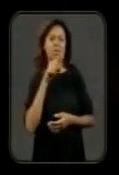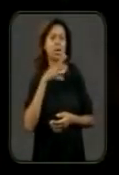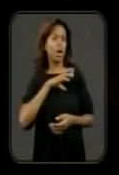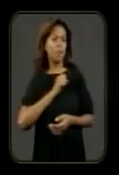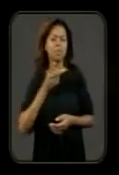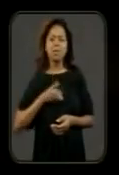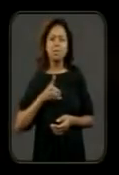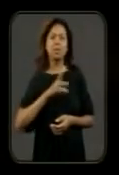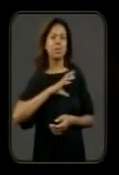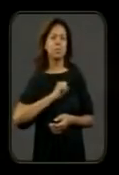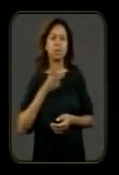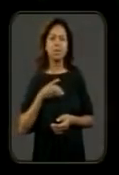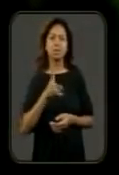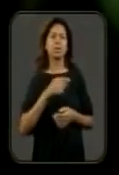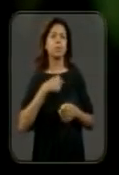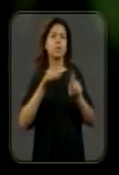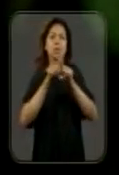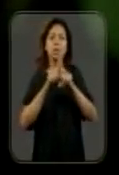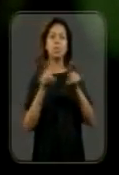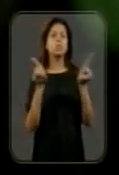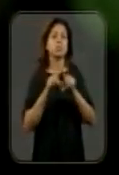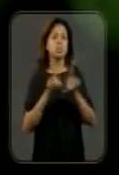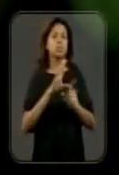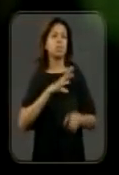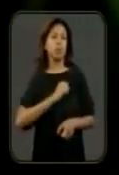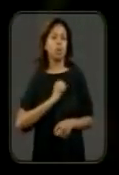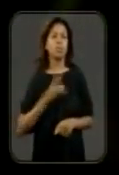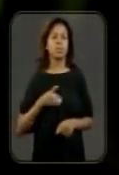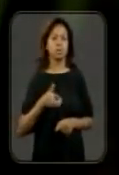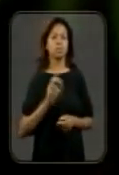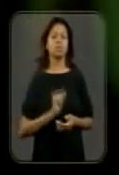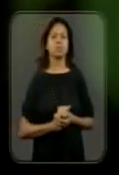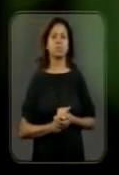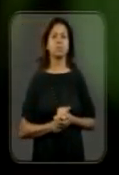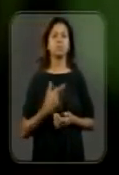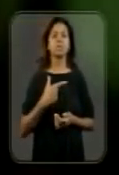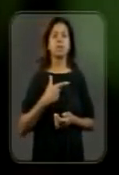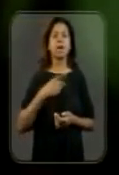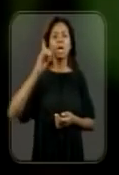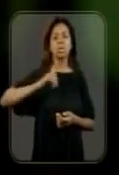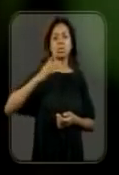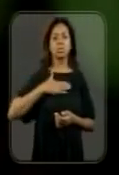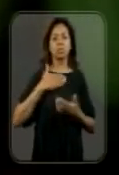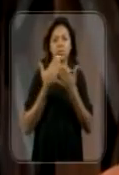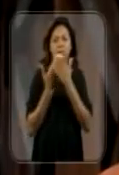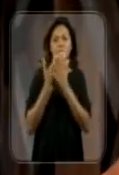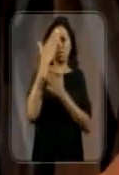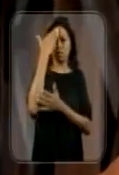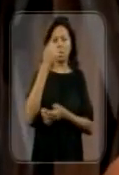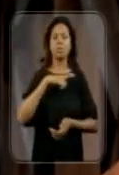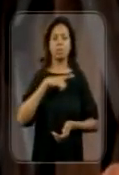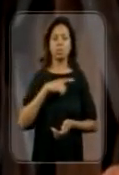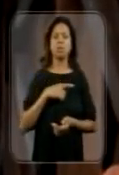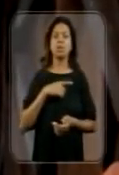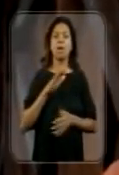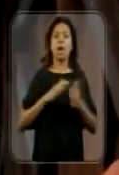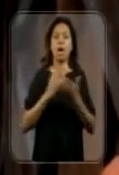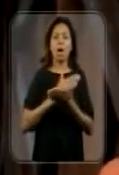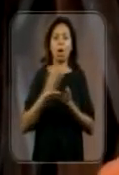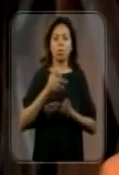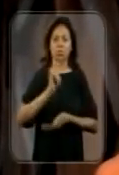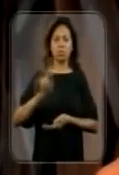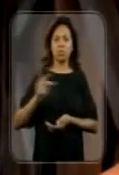eu nunca vou deixar de te amar por conta disso. E nem seus irmãos também irão deixar de te amar por conta disso. A diretora da minha escola sabe